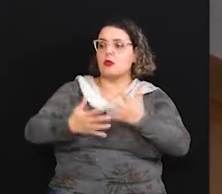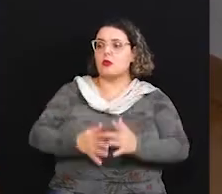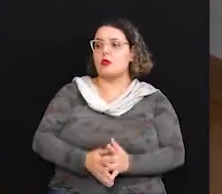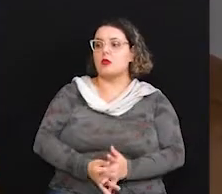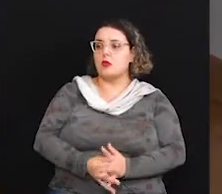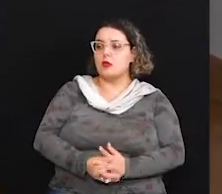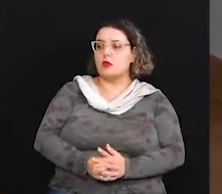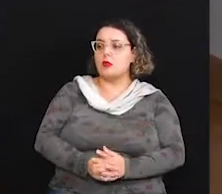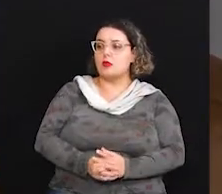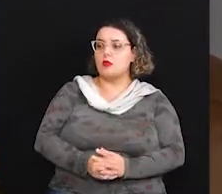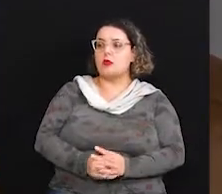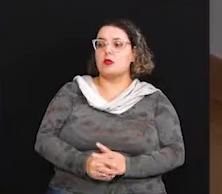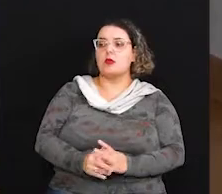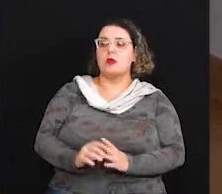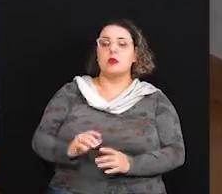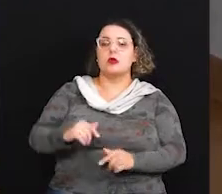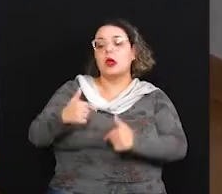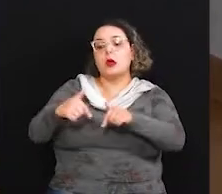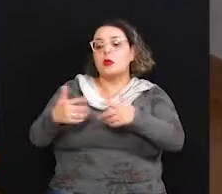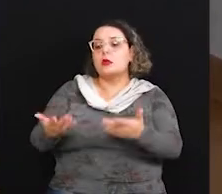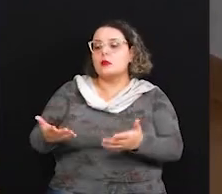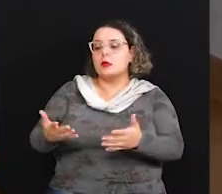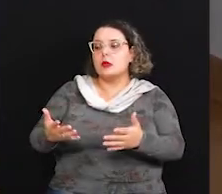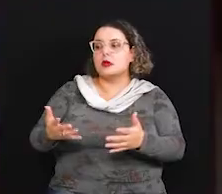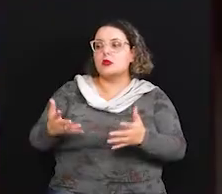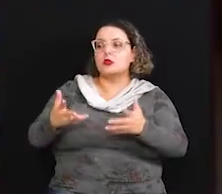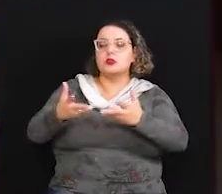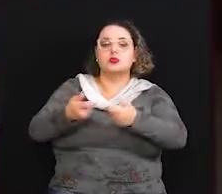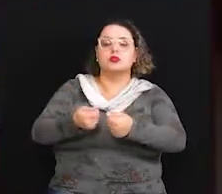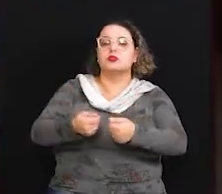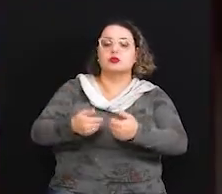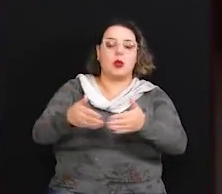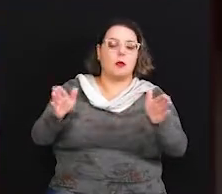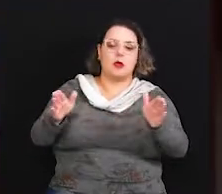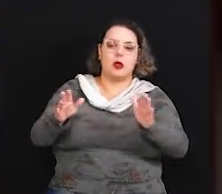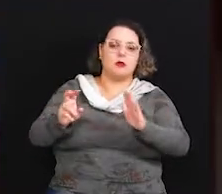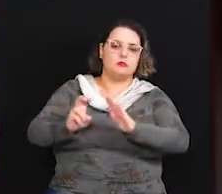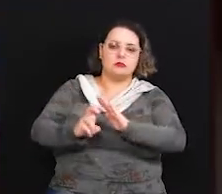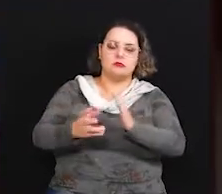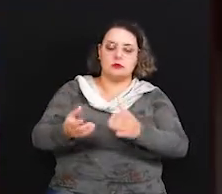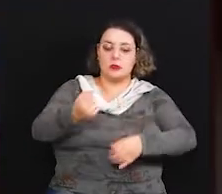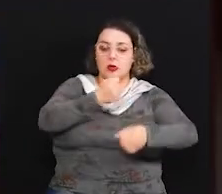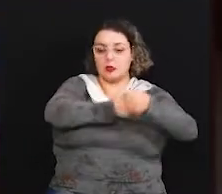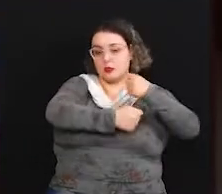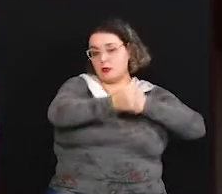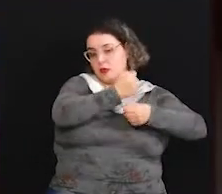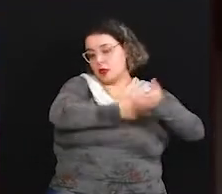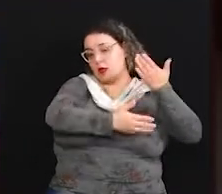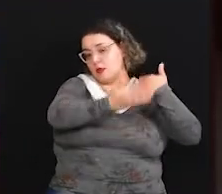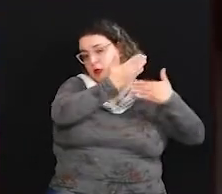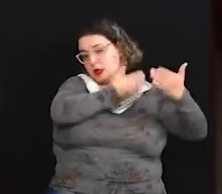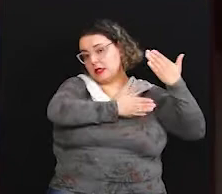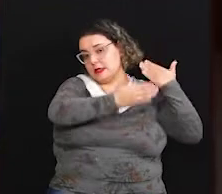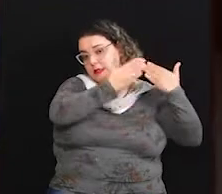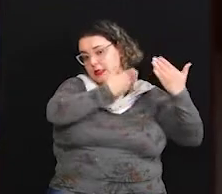que funciona para poder manter isso aqui tudo funcionando? Vamos dizer, no passado nós